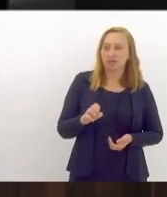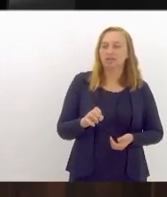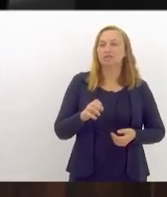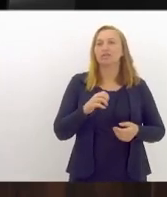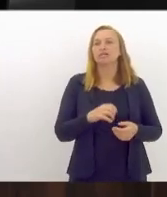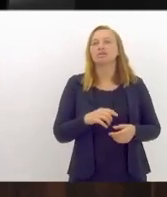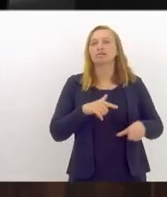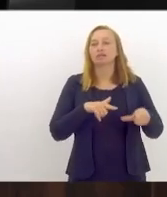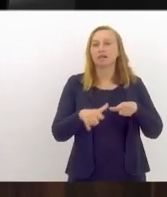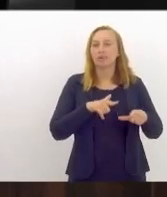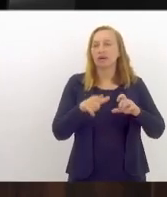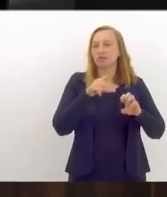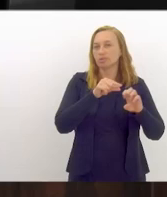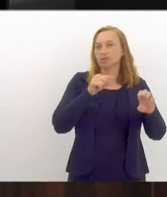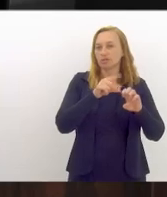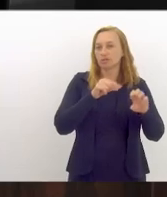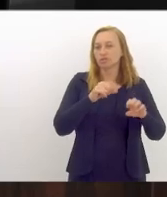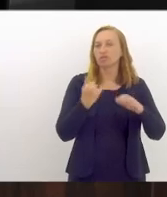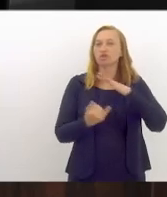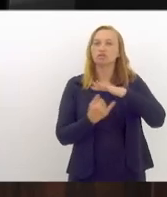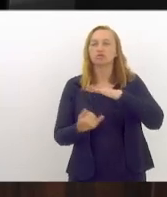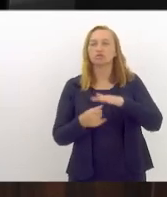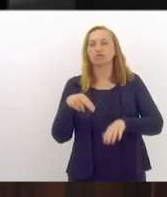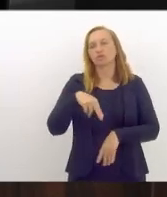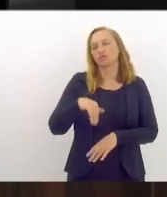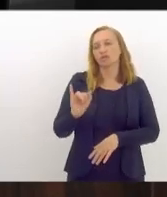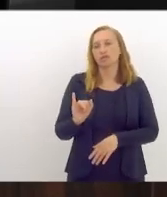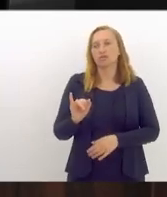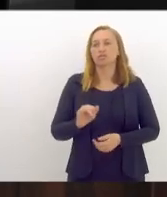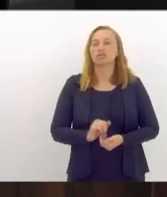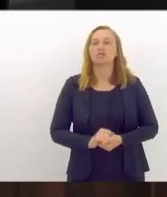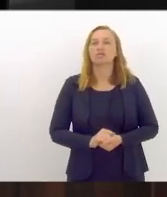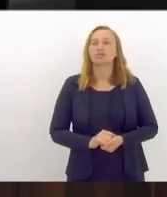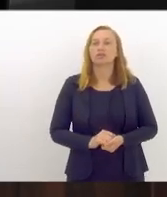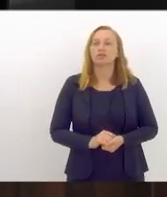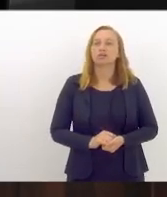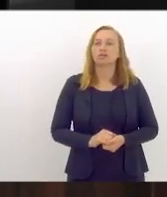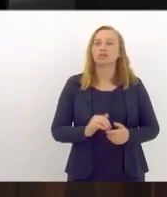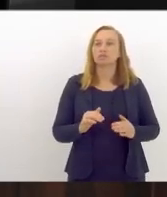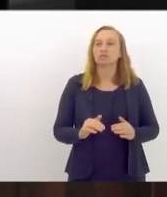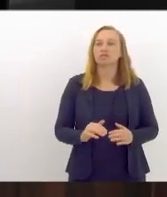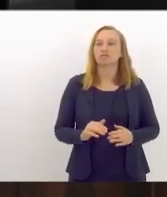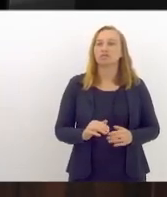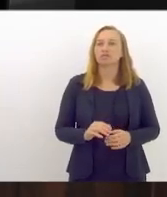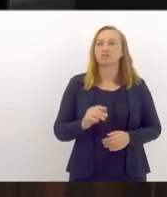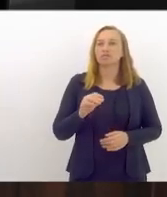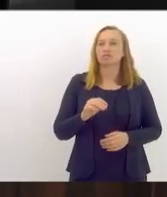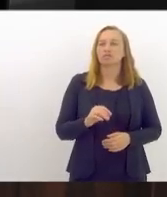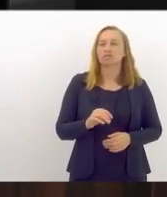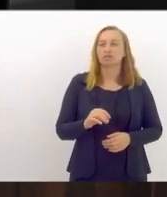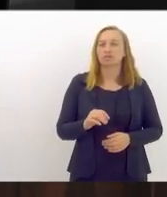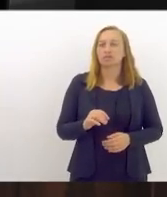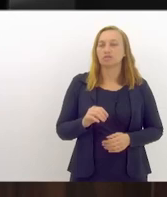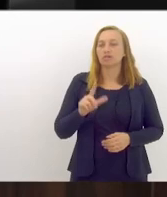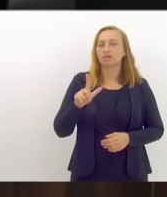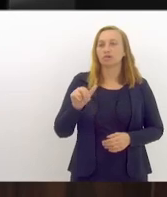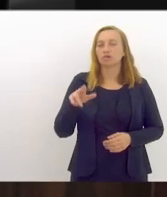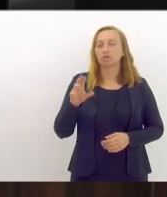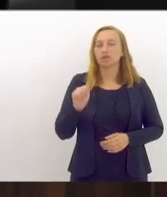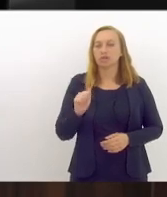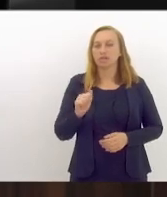empreendedorismo Prefeitura de Nova Iguaçu Thompson Lemos da receita da Sefaz Lucas